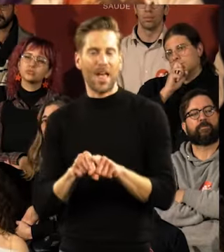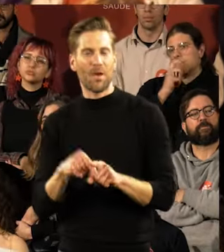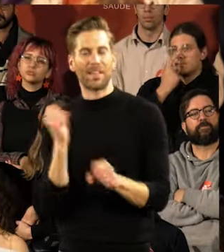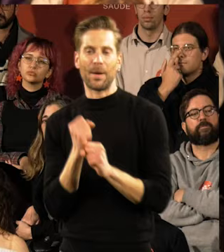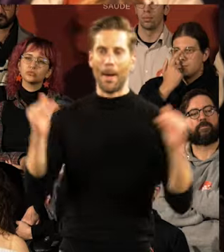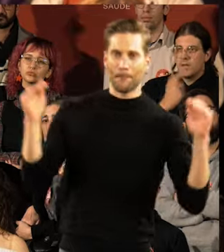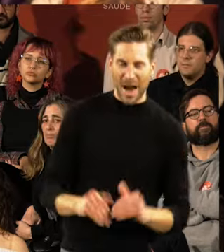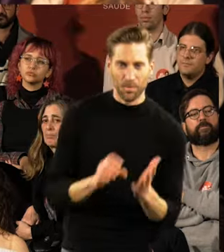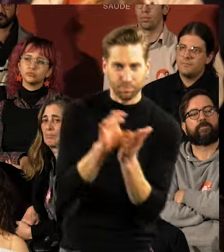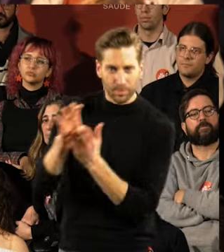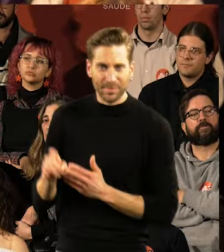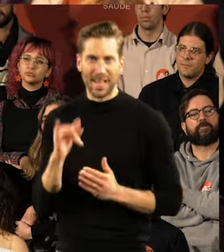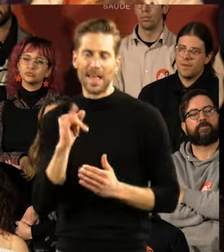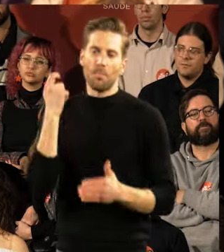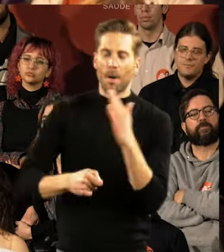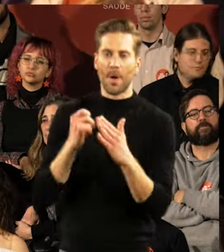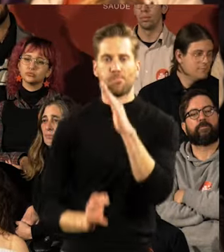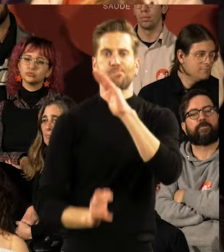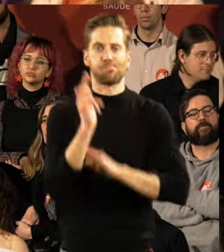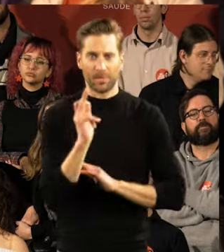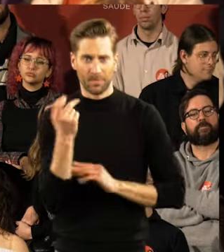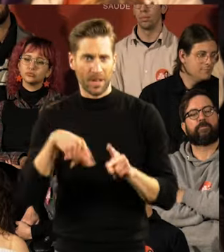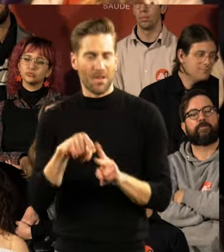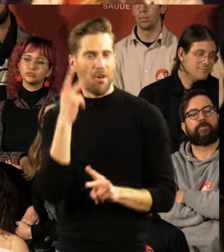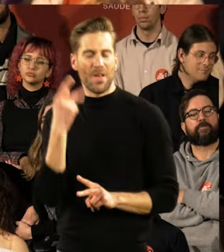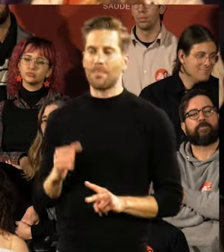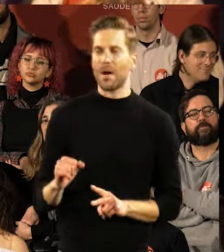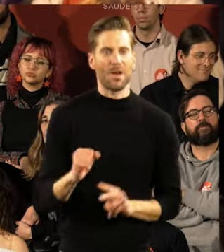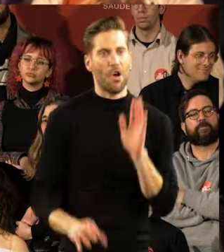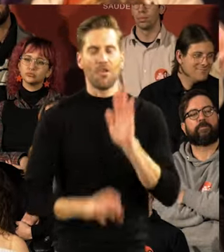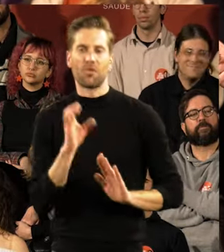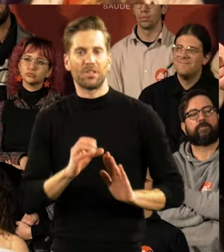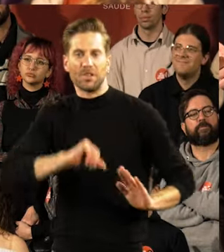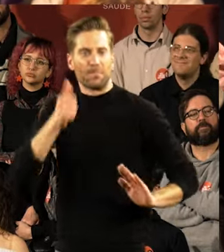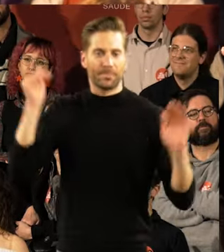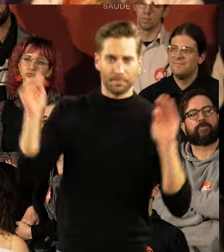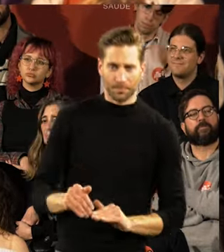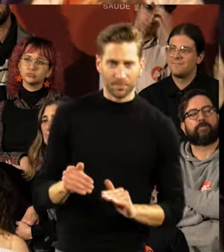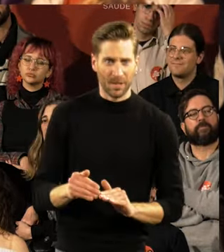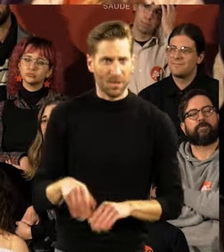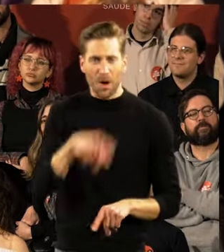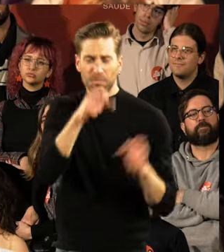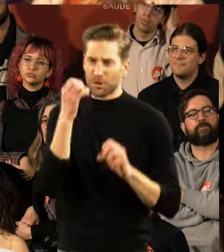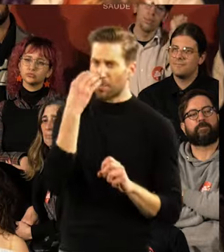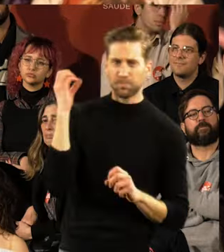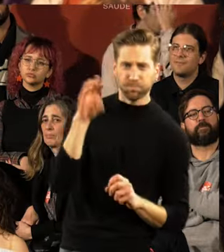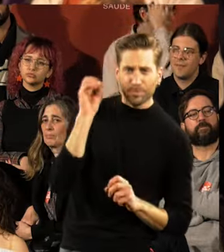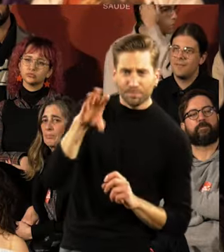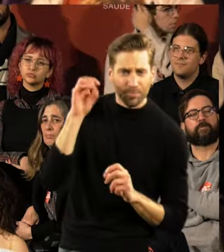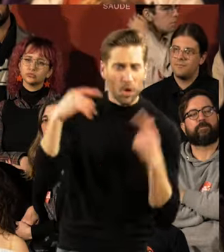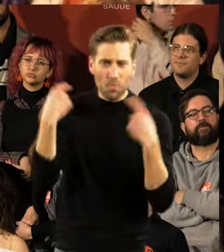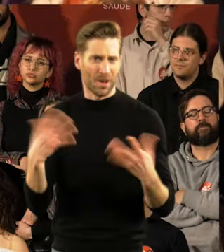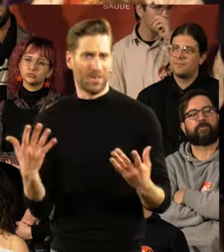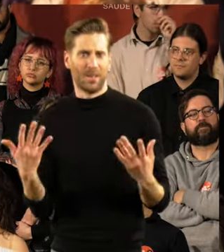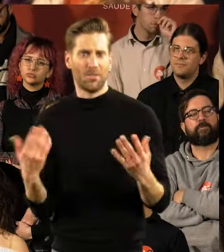empregos, pagar mais impostos, perder conforto nas nossas vidas. Querem enganar as pessoas. Querem pôr as pessoas